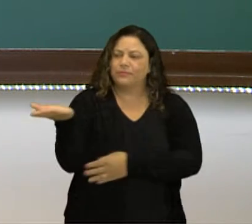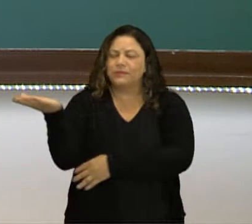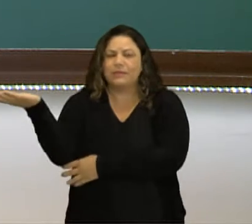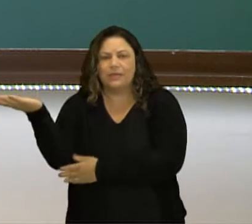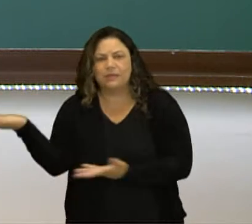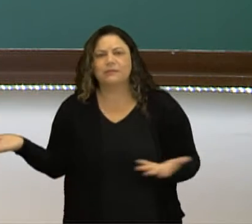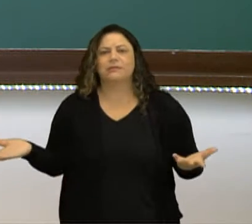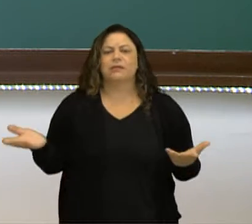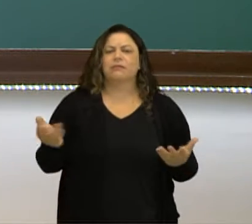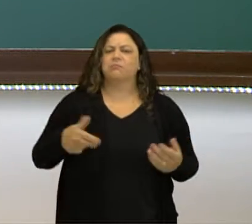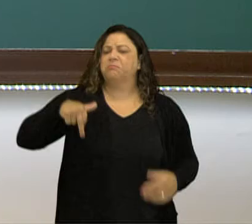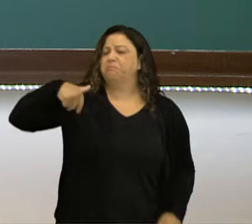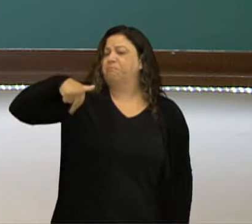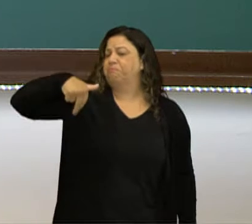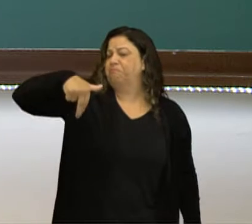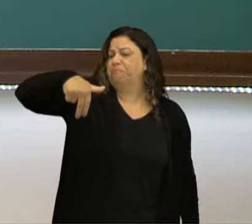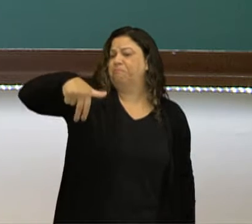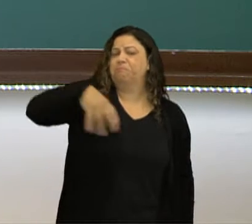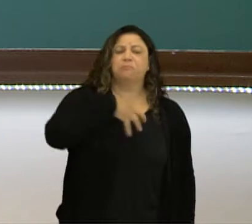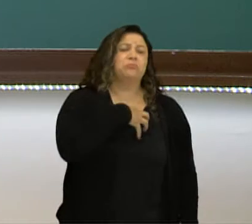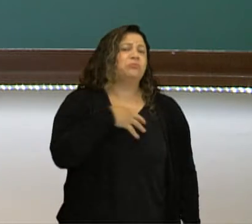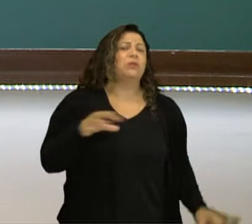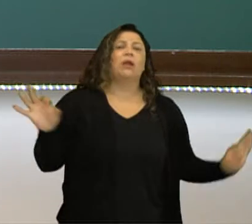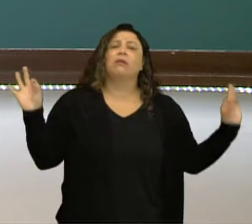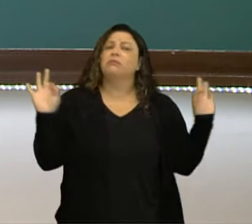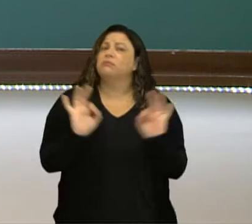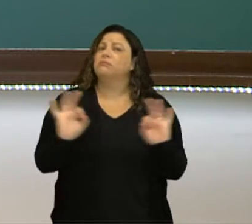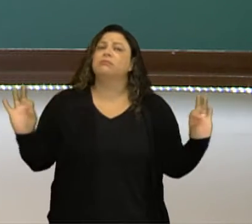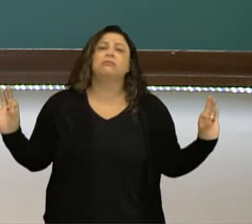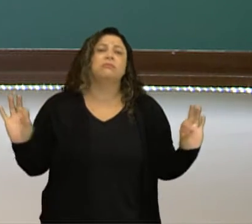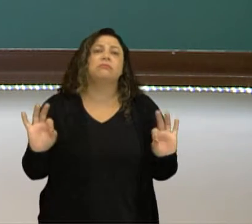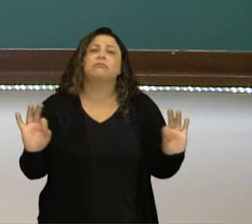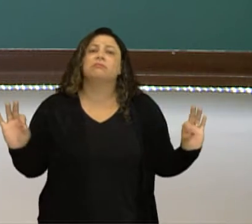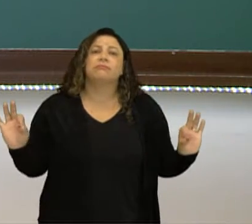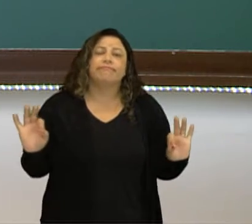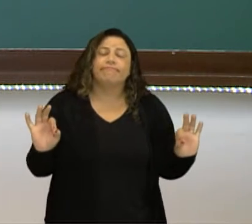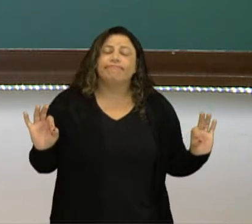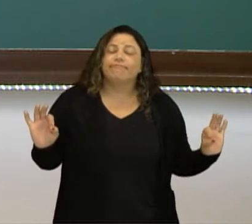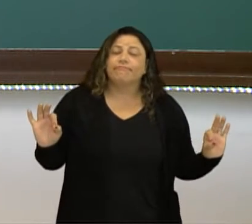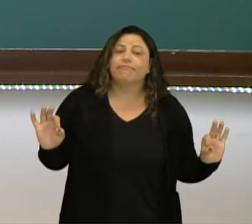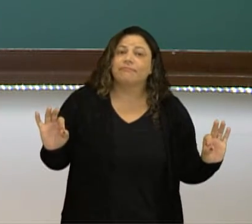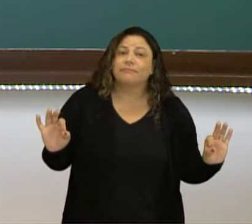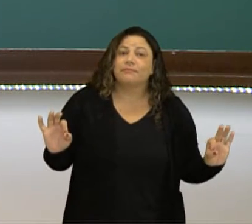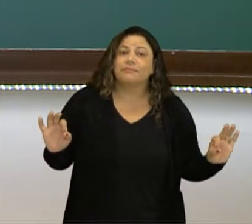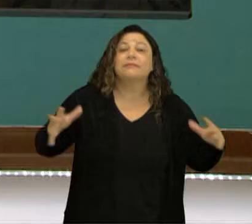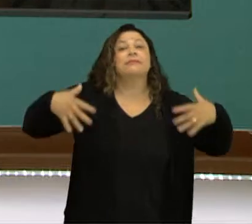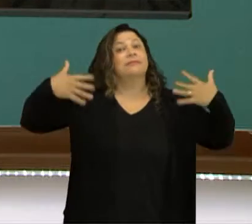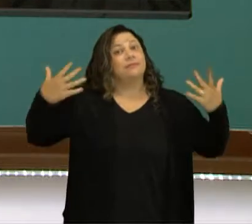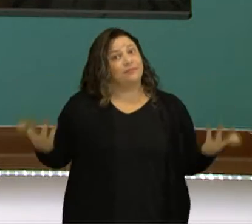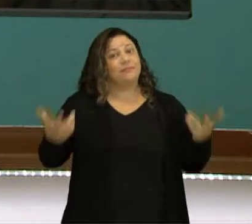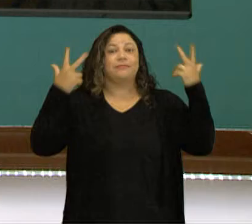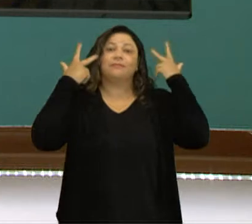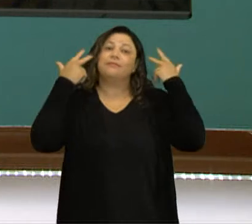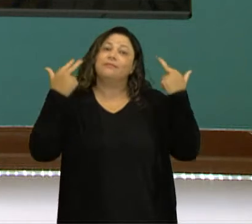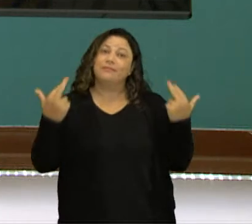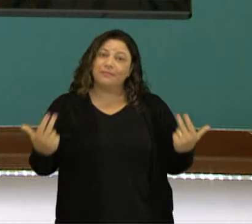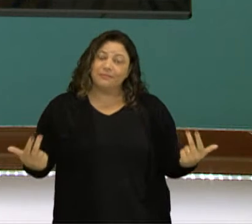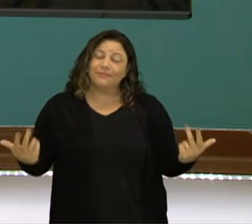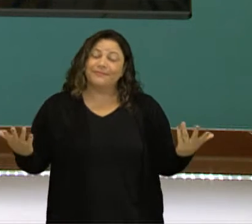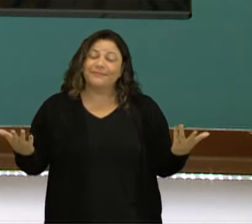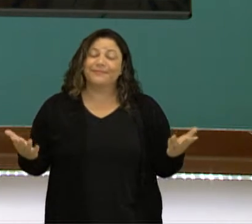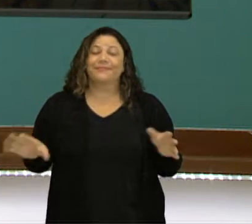bordo tranquilamente, sem sentir aquele solavanco, certo? Sendo que, normalmente, né, quando existe alguma